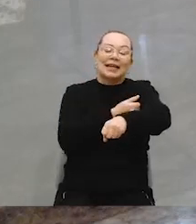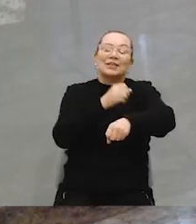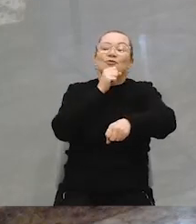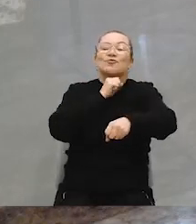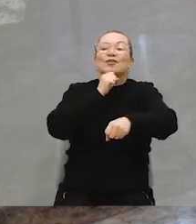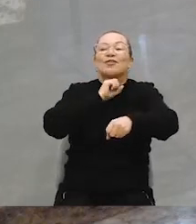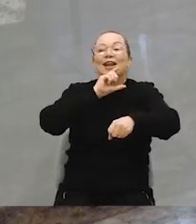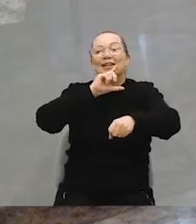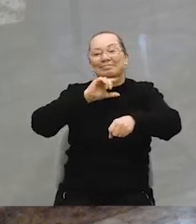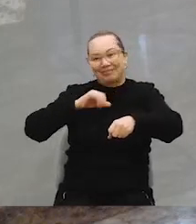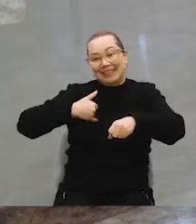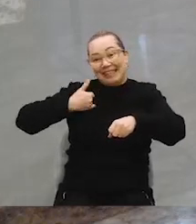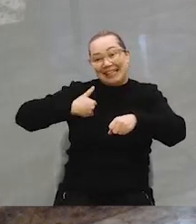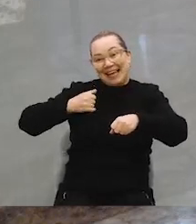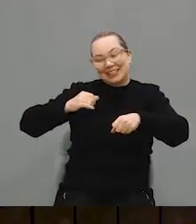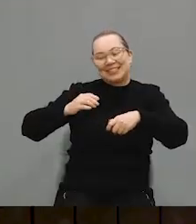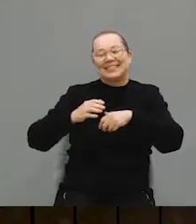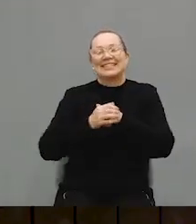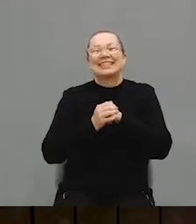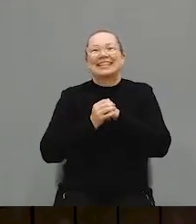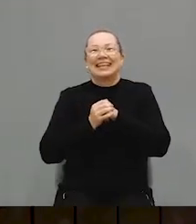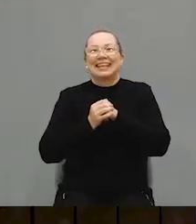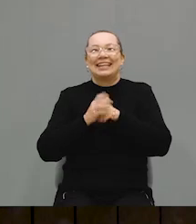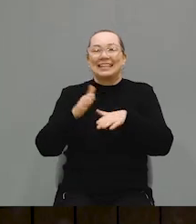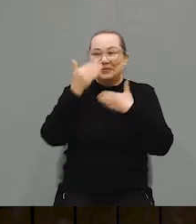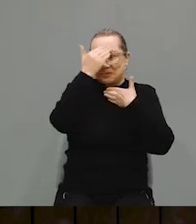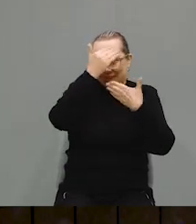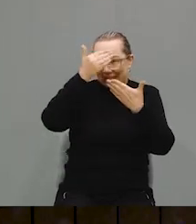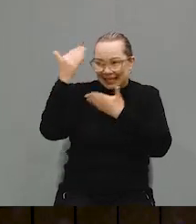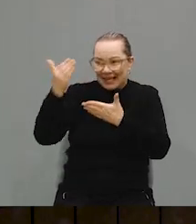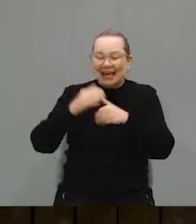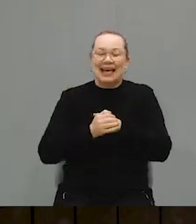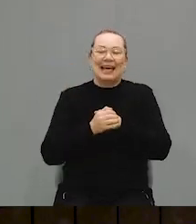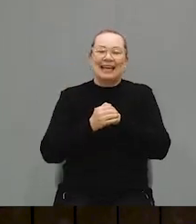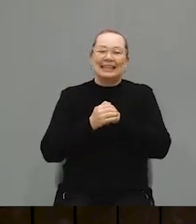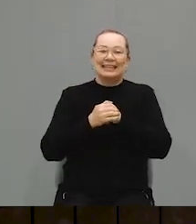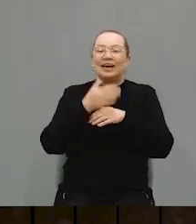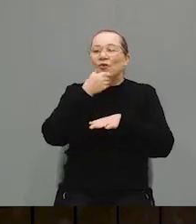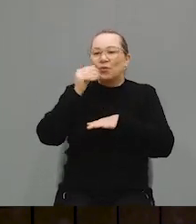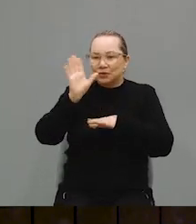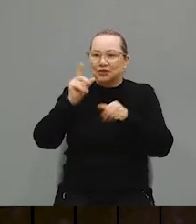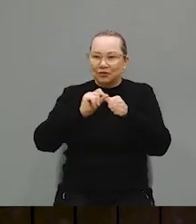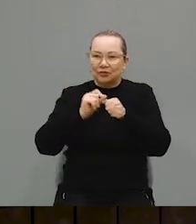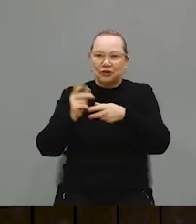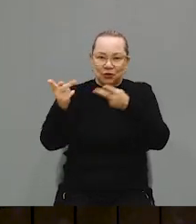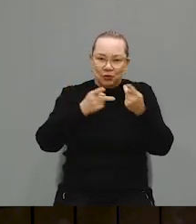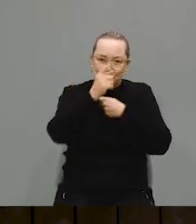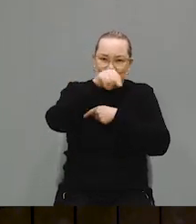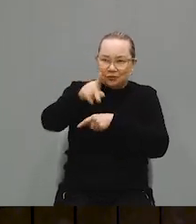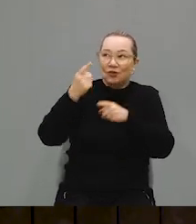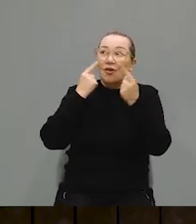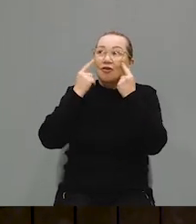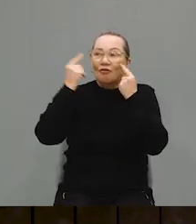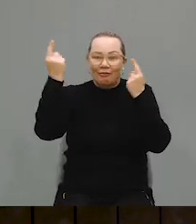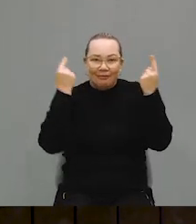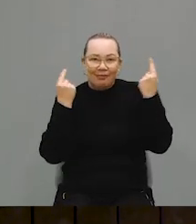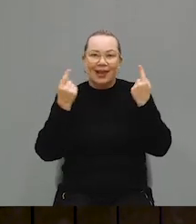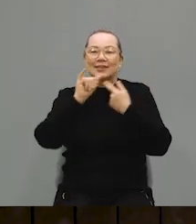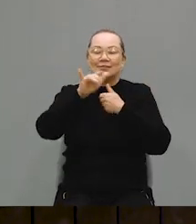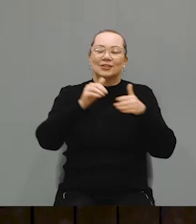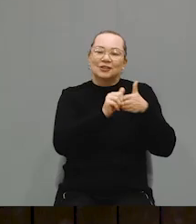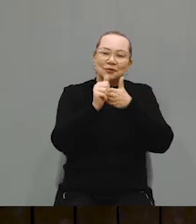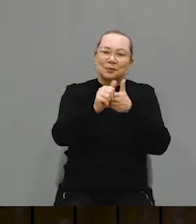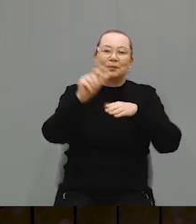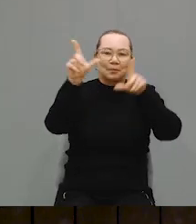Então, mais uma vez, muito obrigado. O Elvio aqui já fez o convite para a exposição. Quem, por um acaso, esteja acompanhando